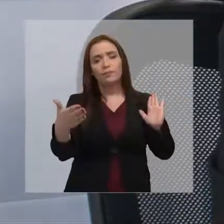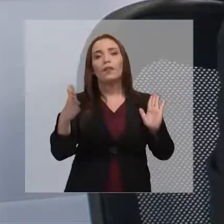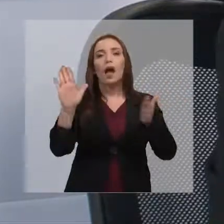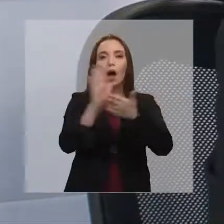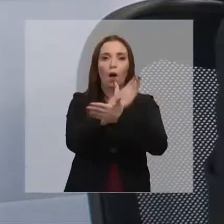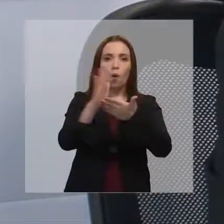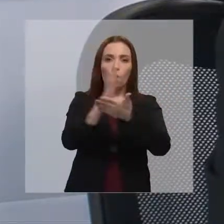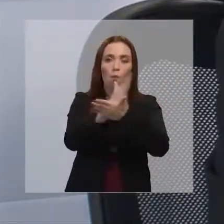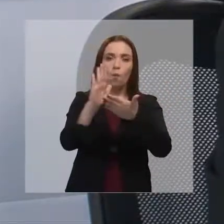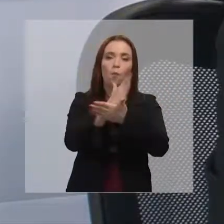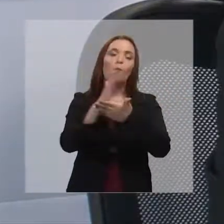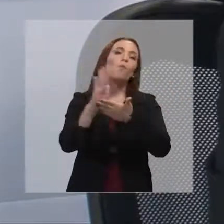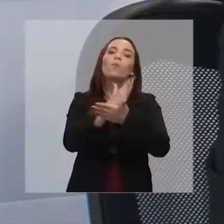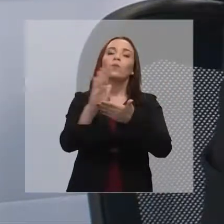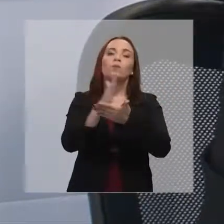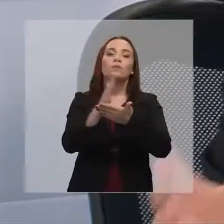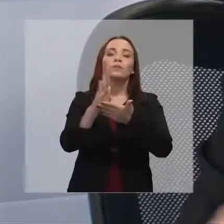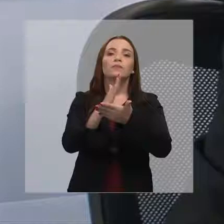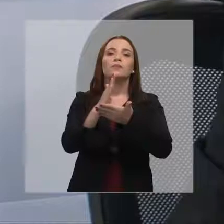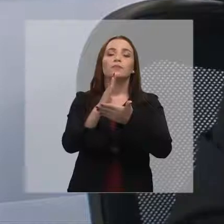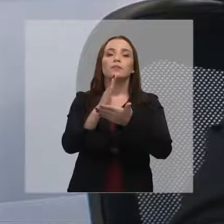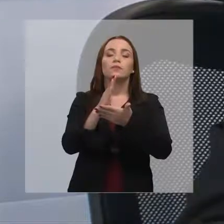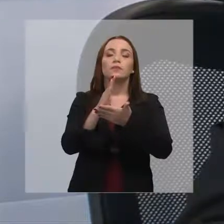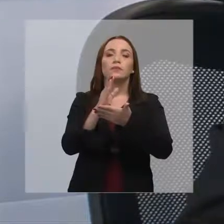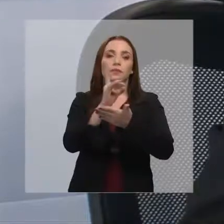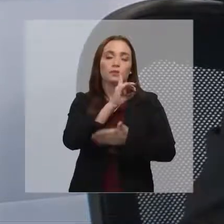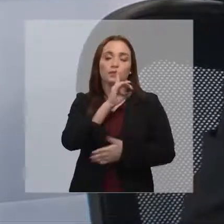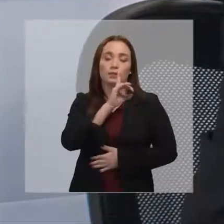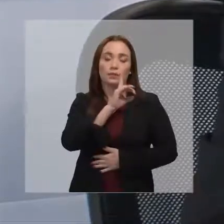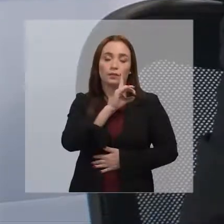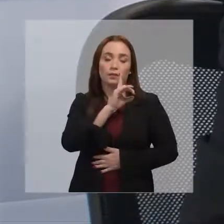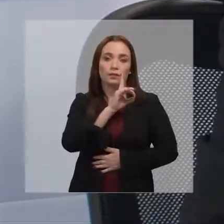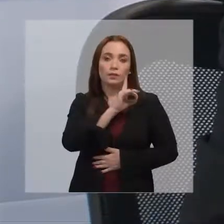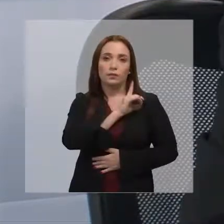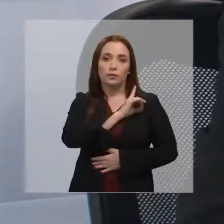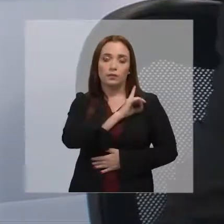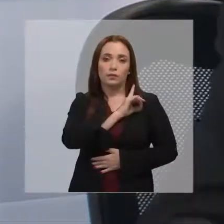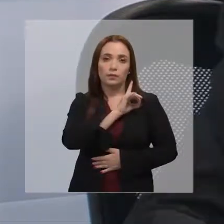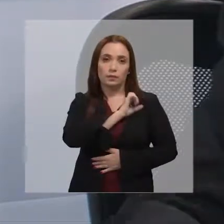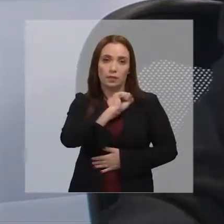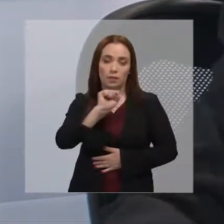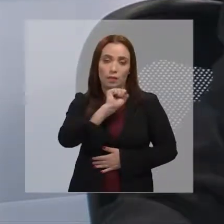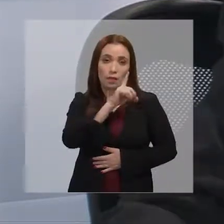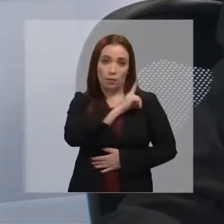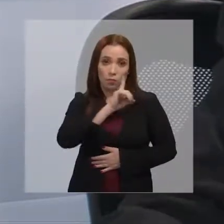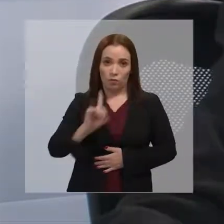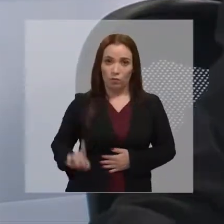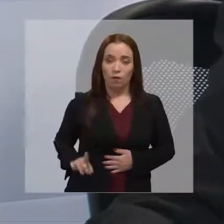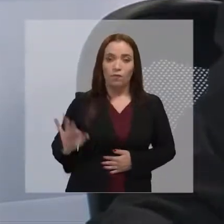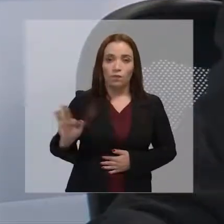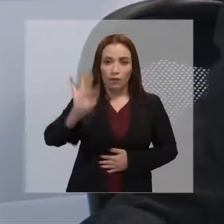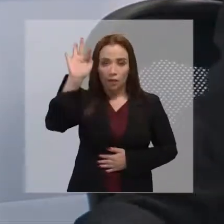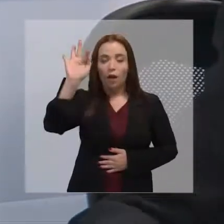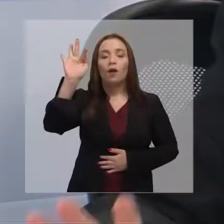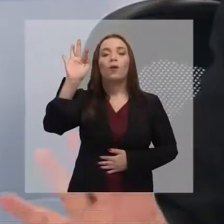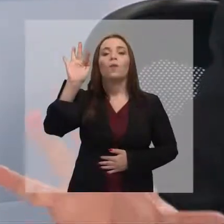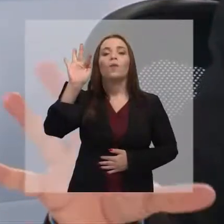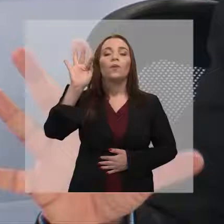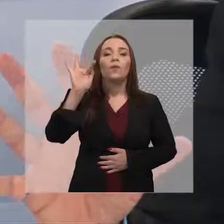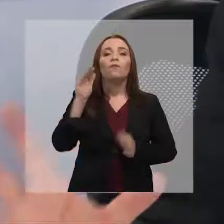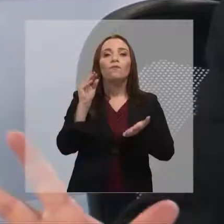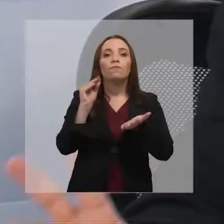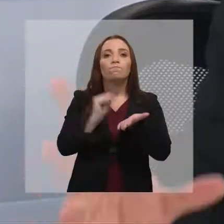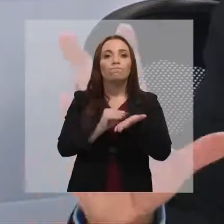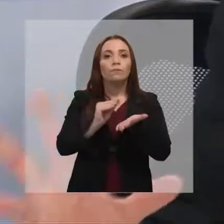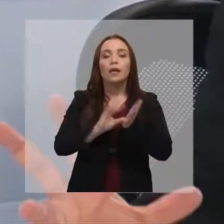parte dos parlamentares. Até agora identificado na Câmara, né? Porque tudo indica que no Senado as coisas estão,